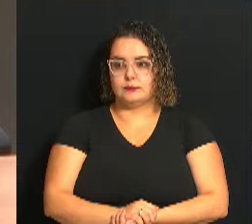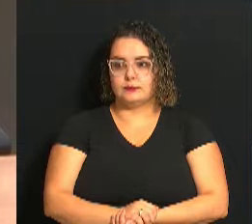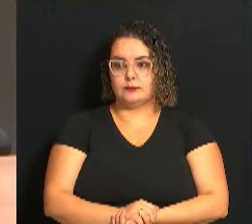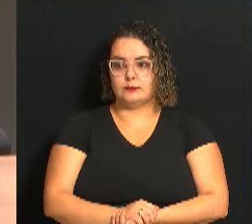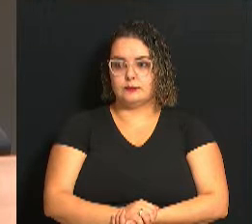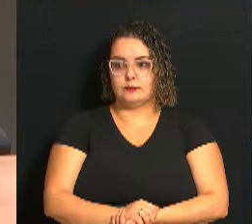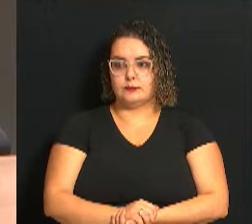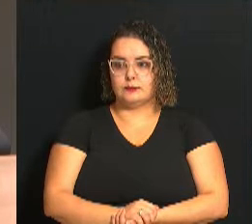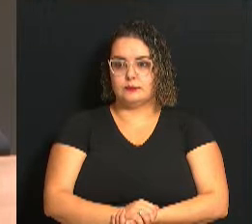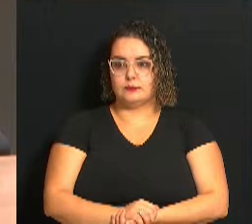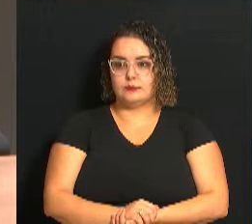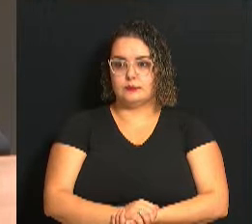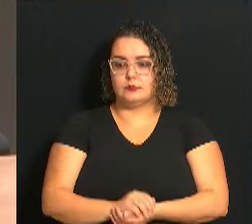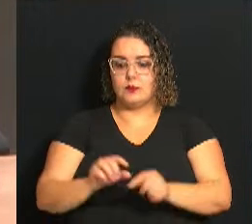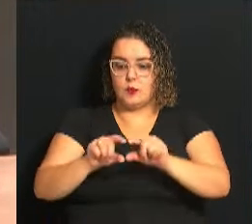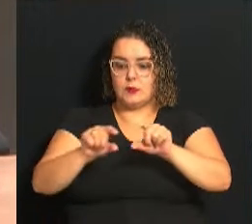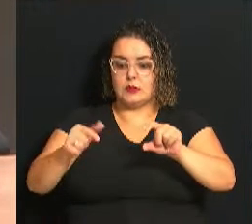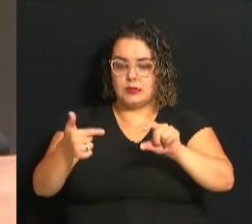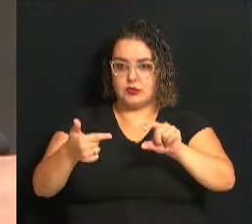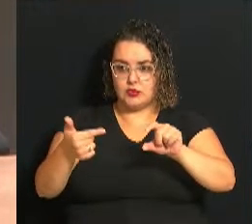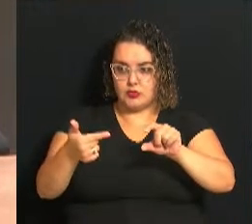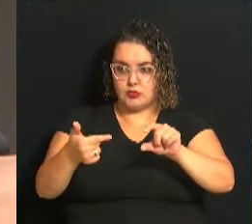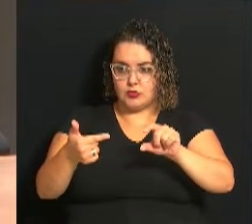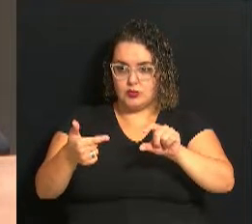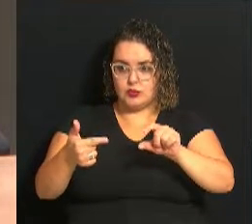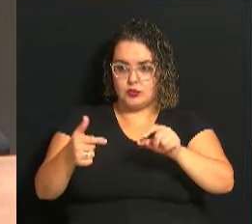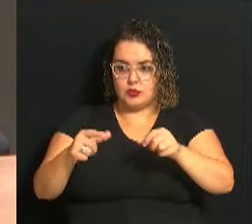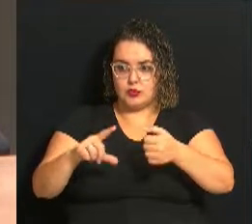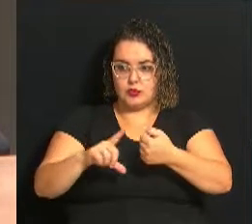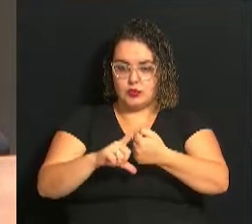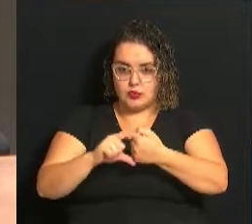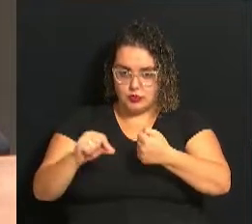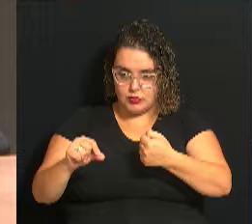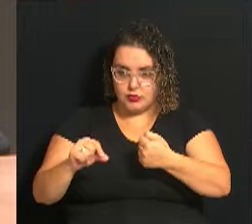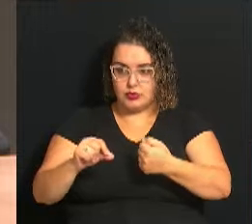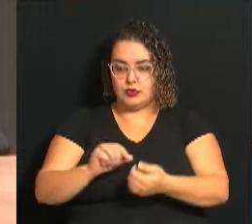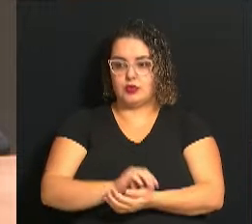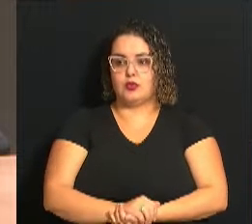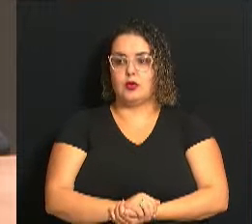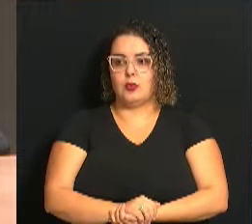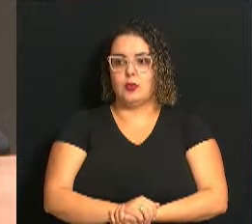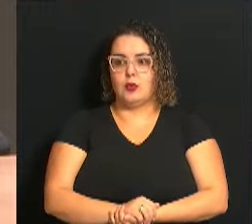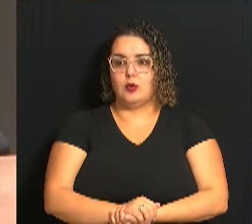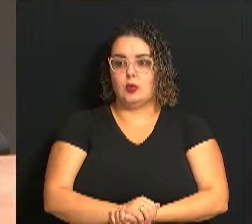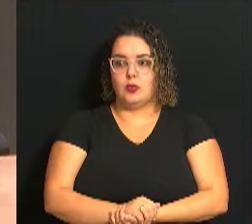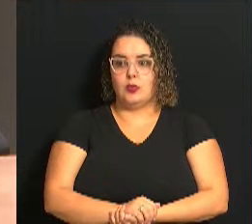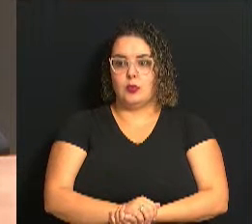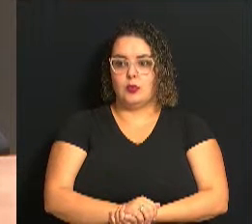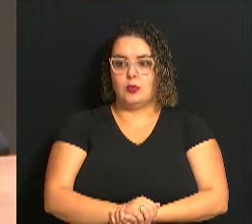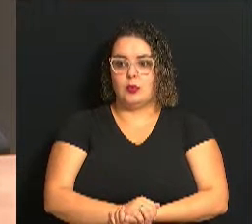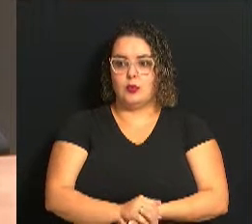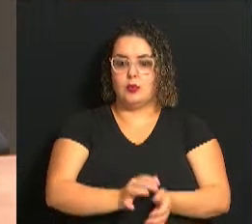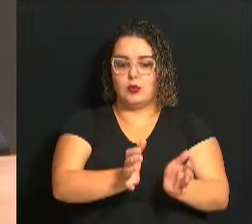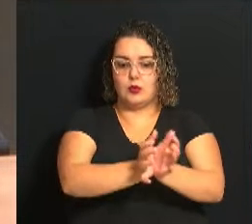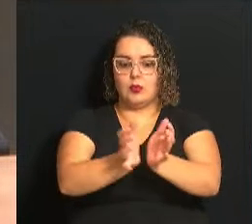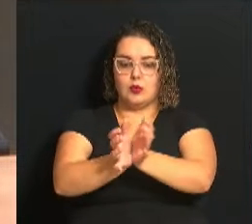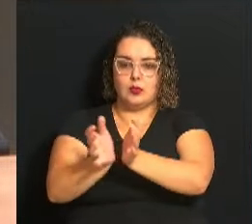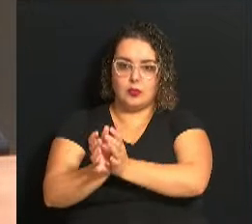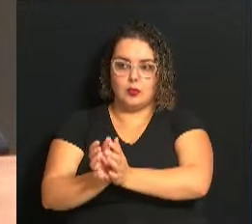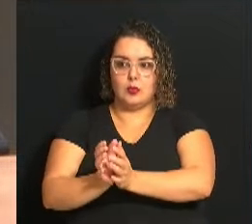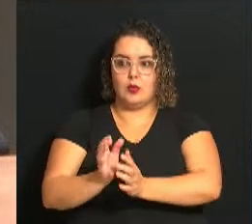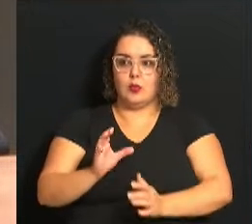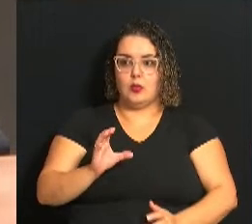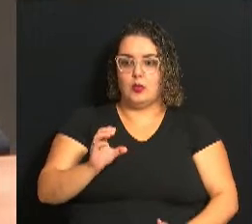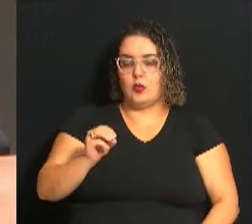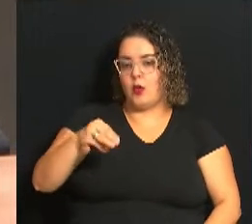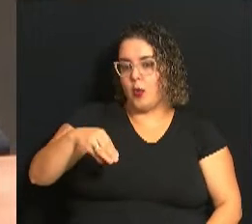No inciso 2 do artigo, fala uso nas categorias comercial, serviço